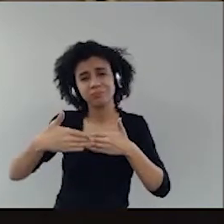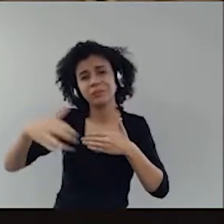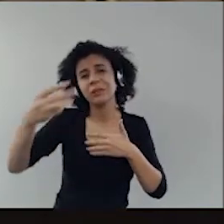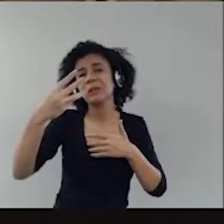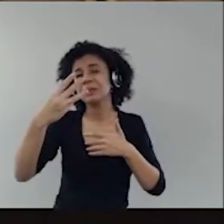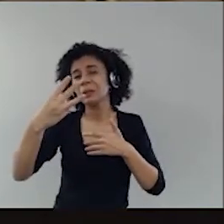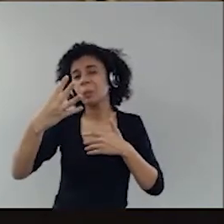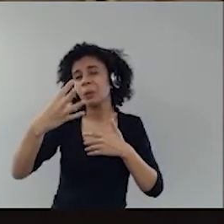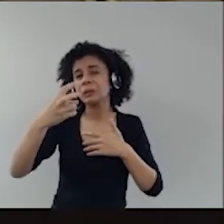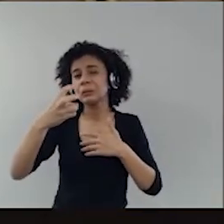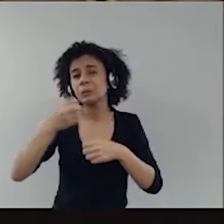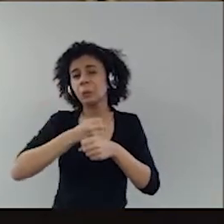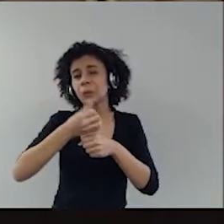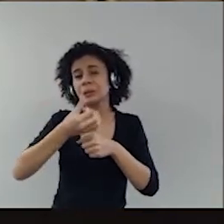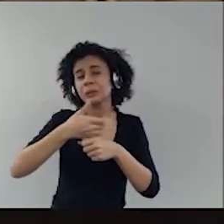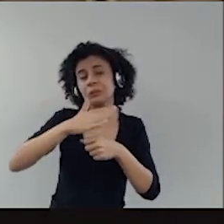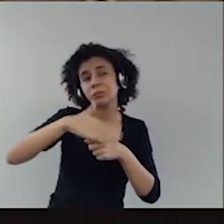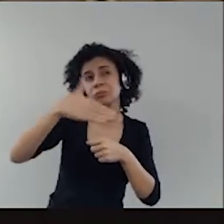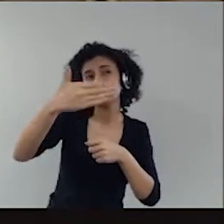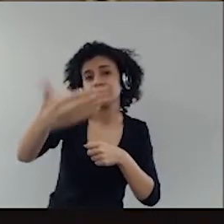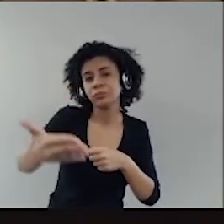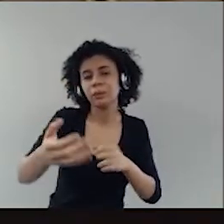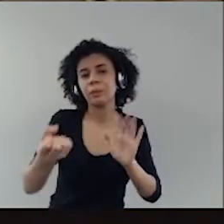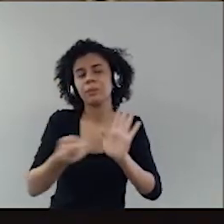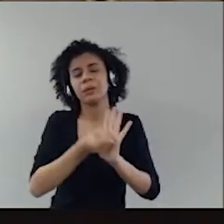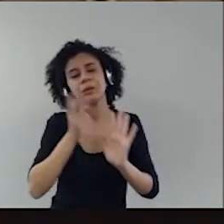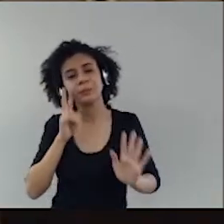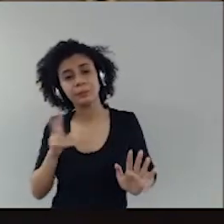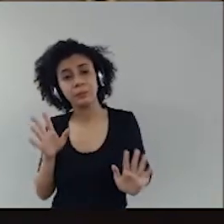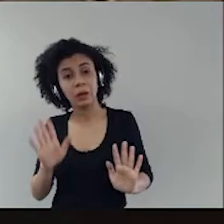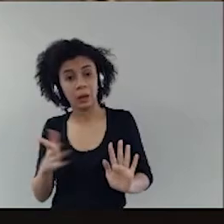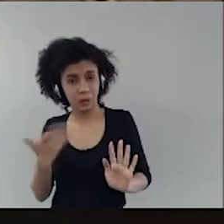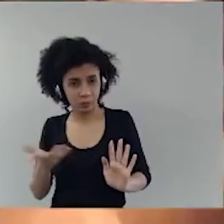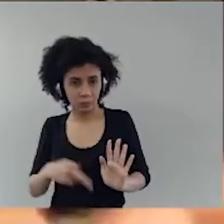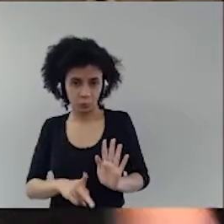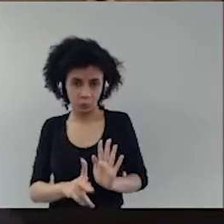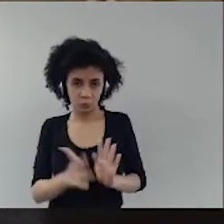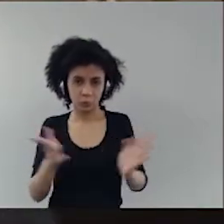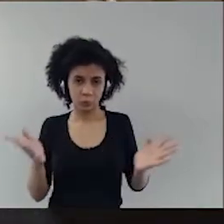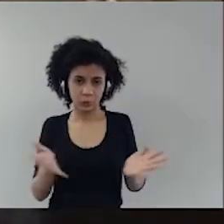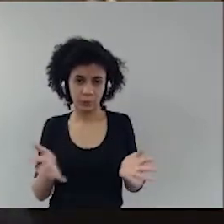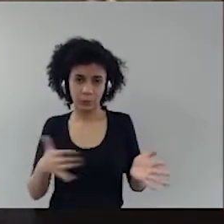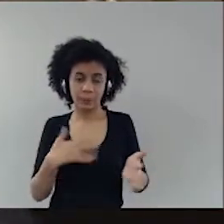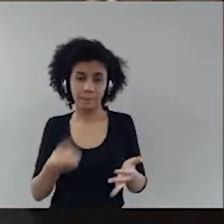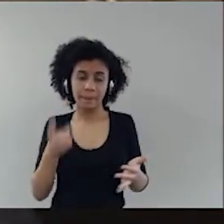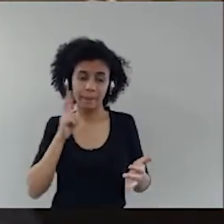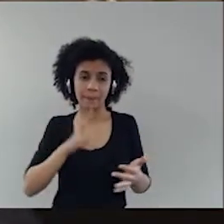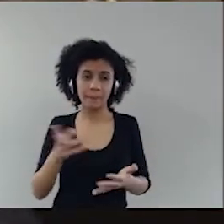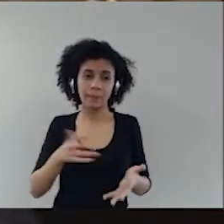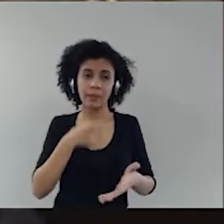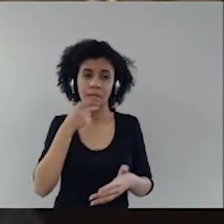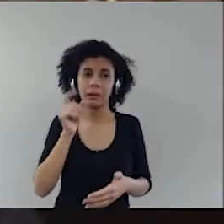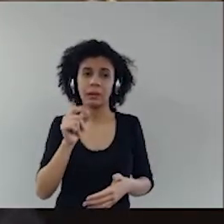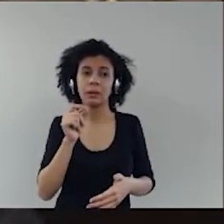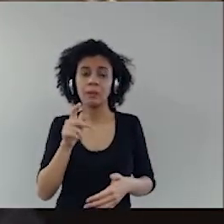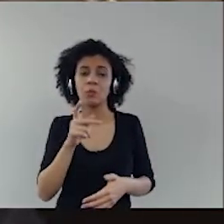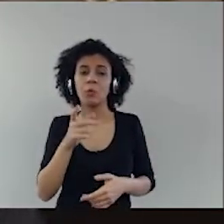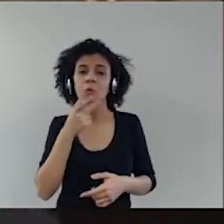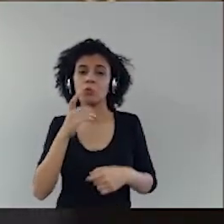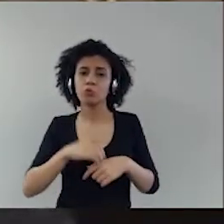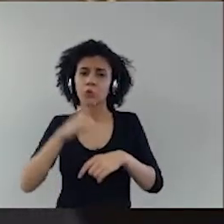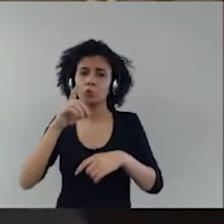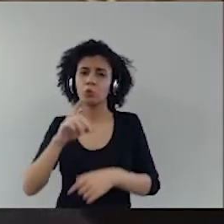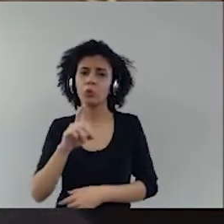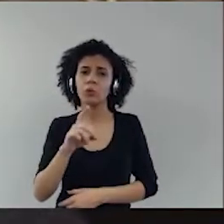3, 4, 5, 6 anos posteriormente. Mas aqui, dando continuidade, né, vamos ouvir agora também um pouco do Dr.